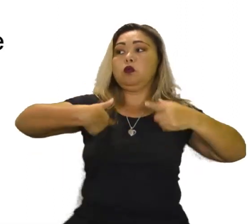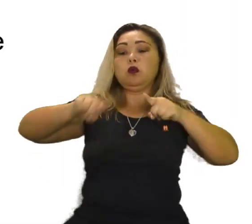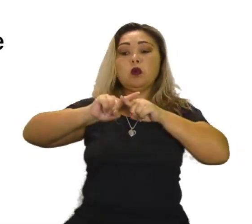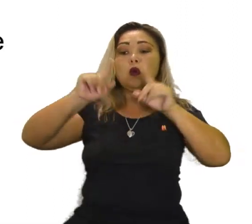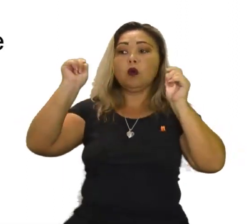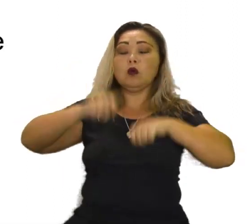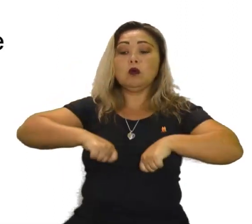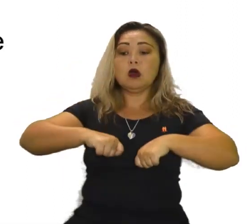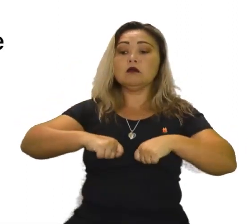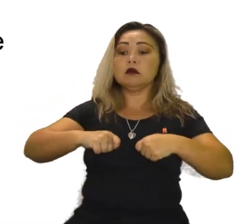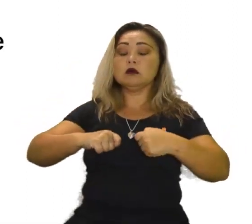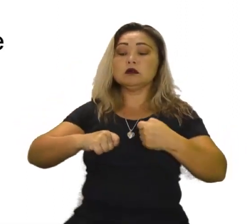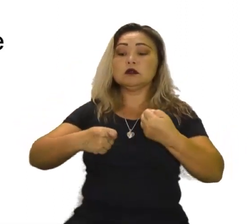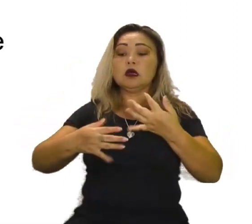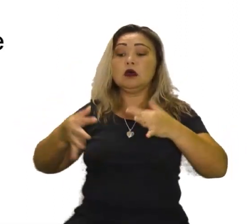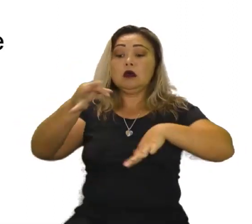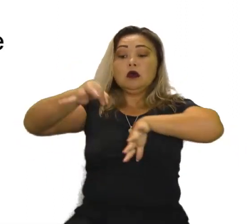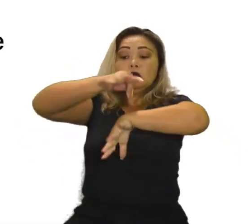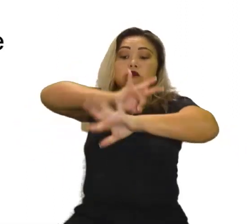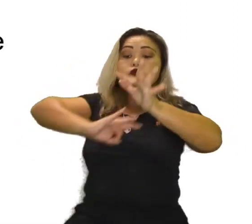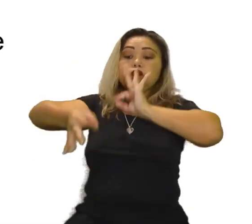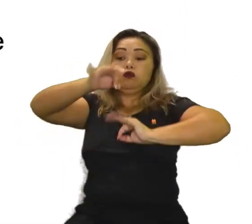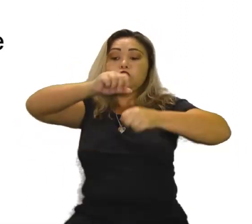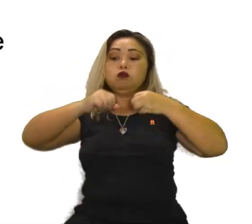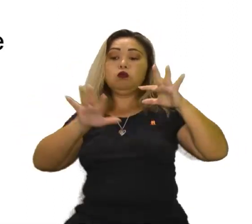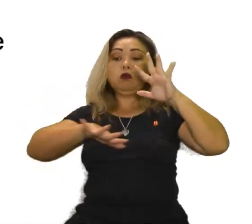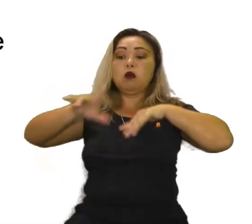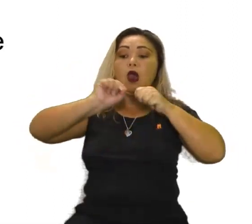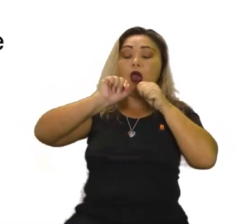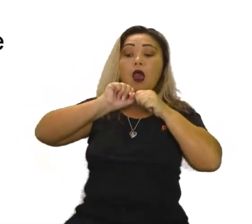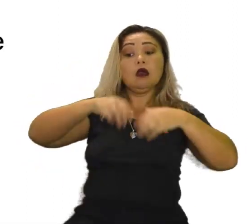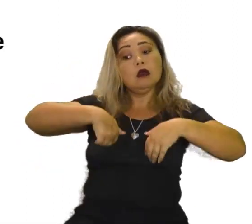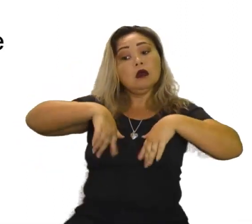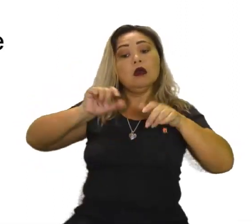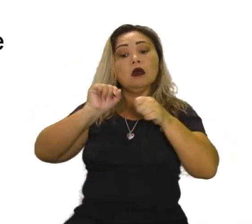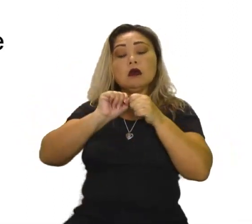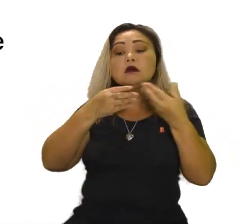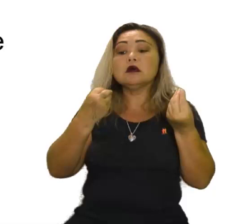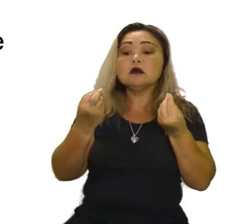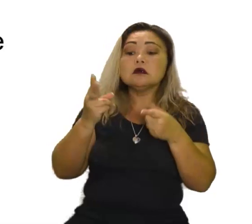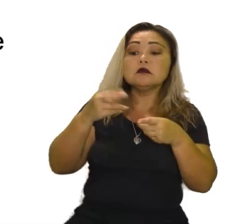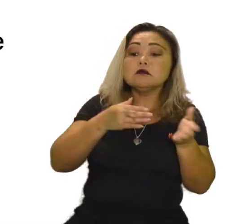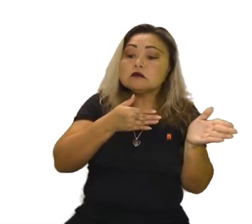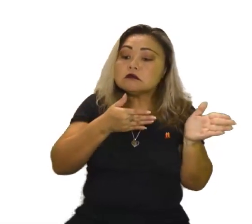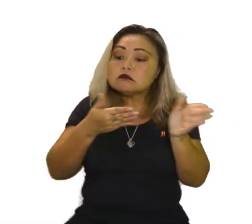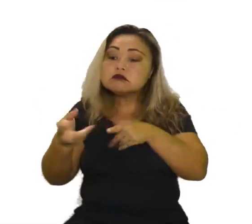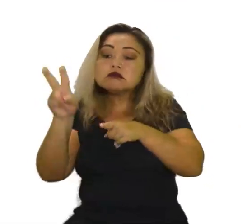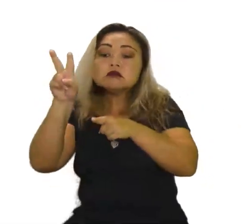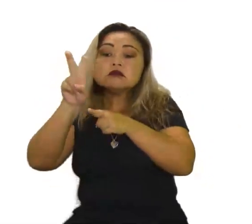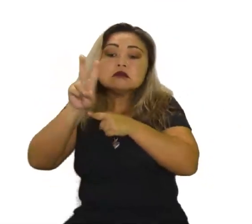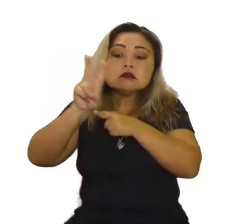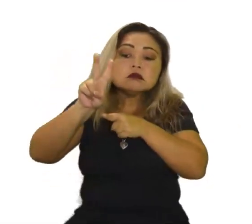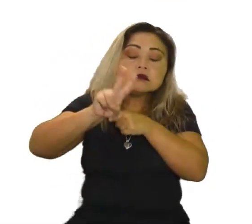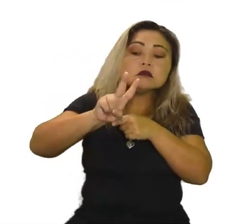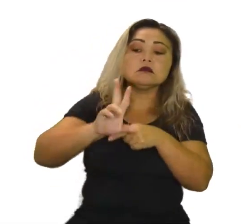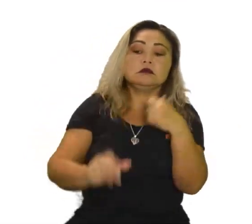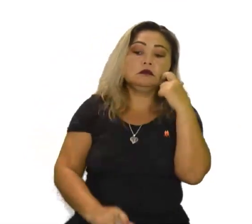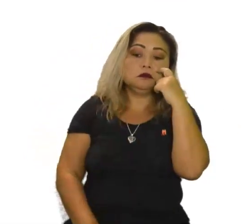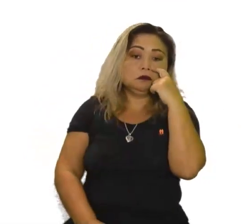que possa irritar as abelhas durante o processo da manutenção.